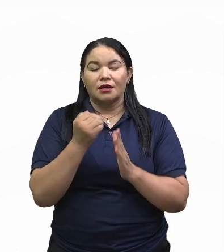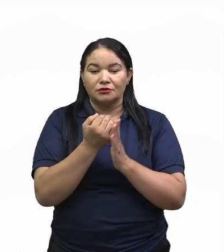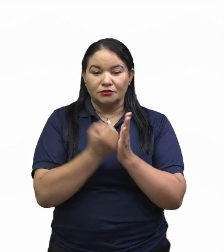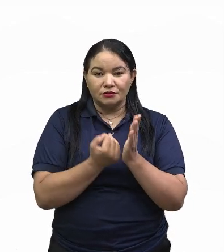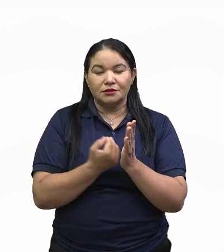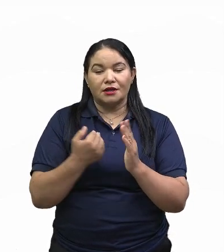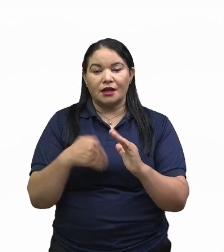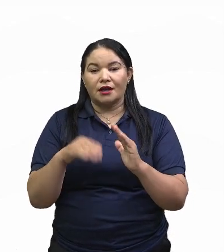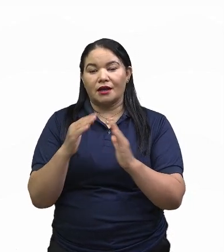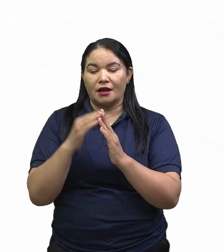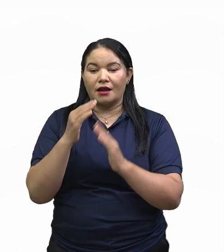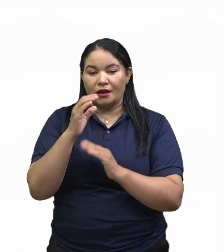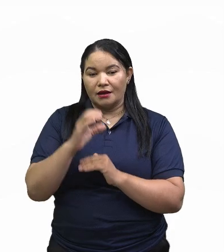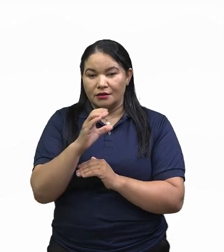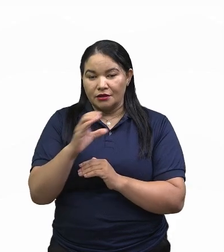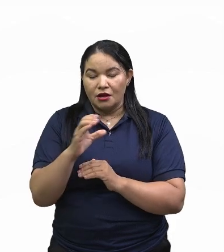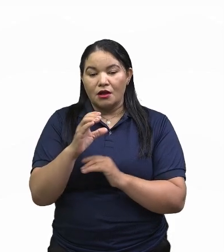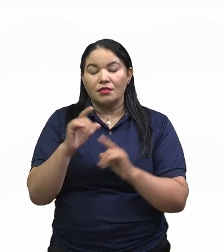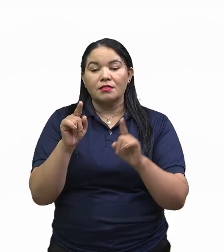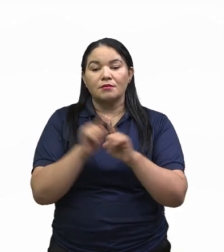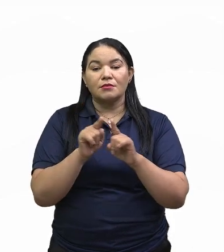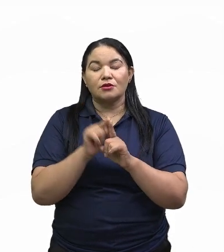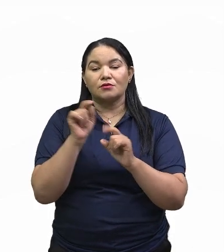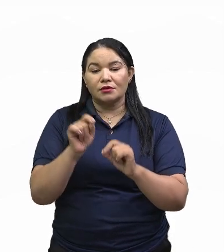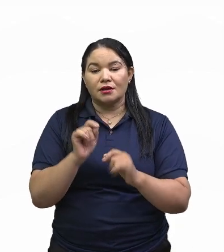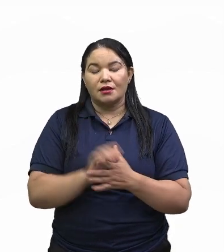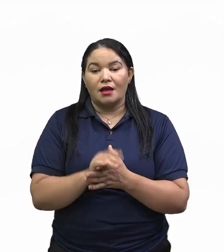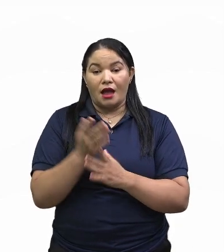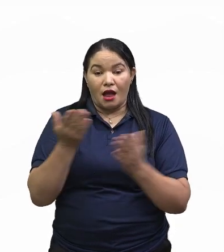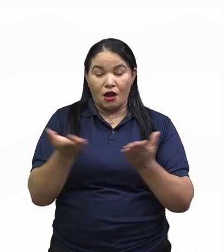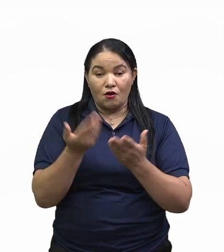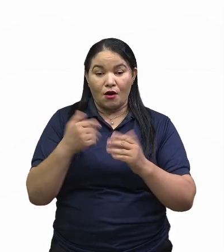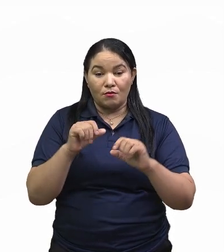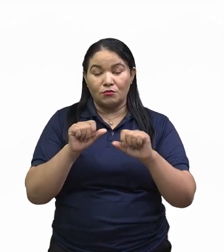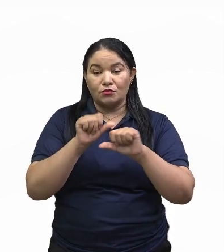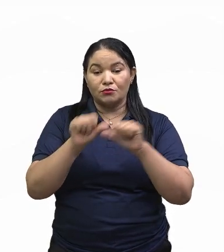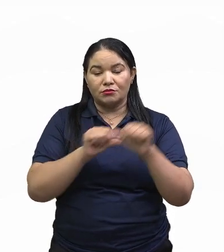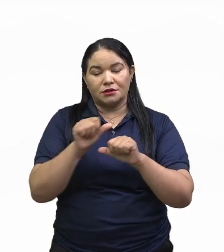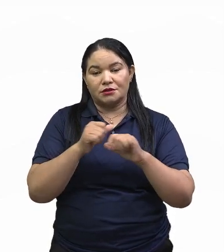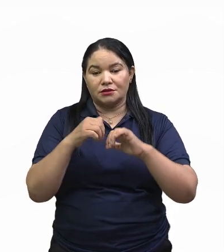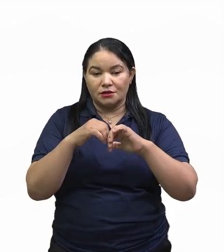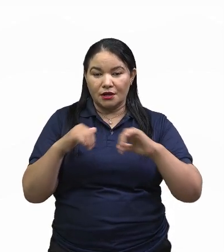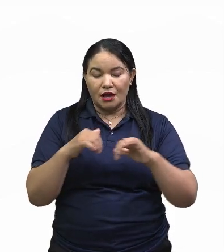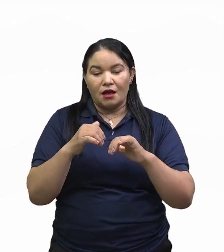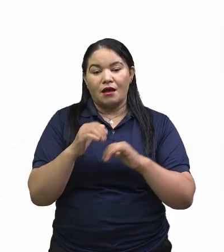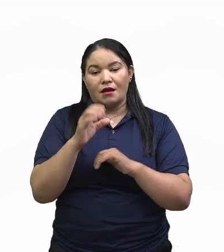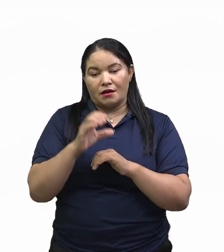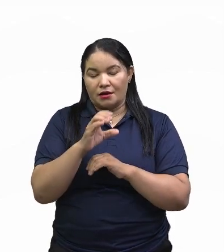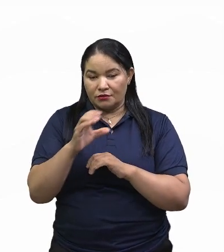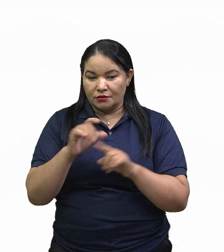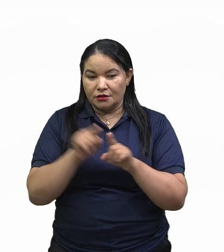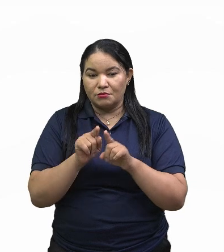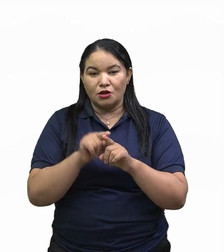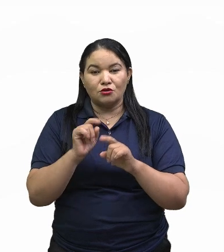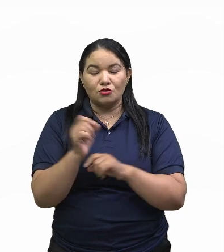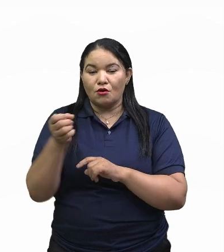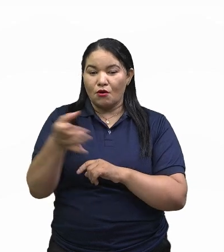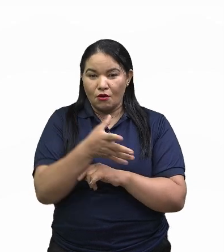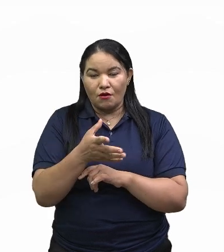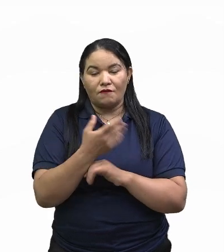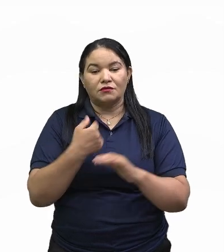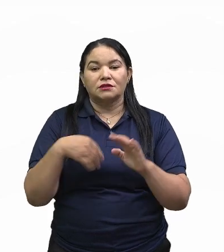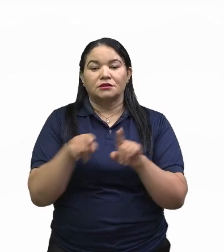grande racha na Igreja Católica que vai levar ao surgimento de novas correntes